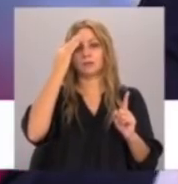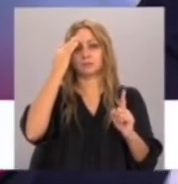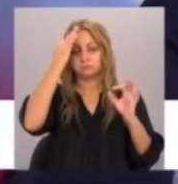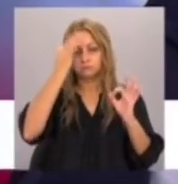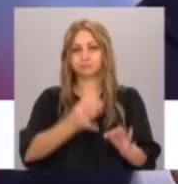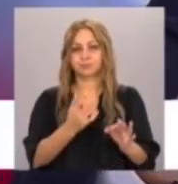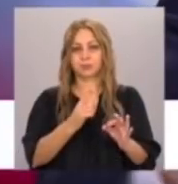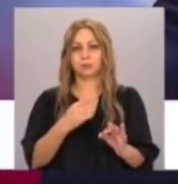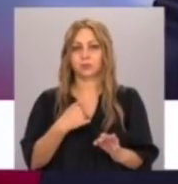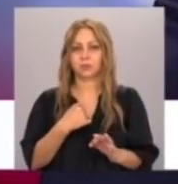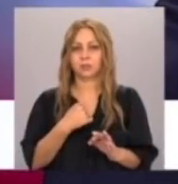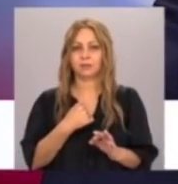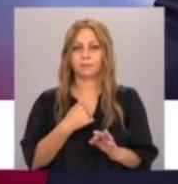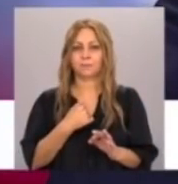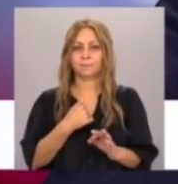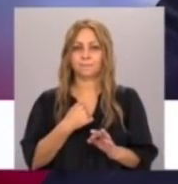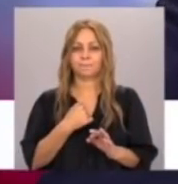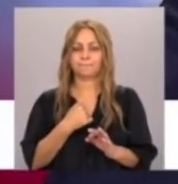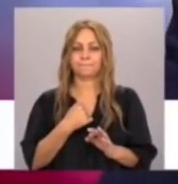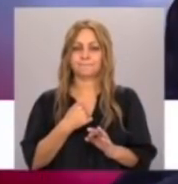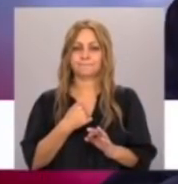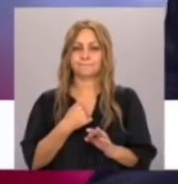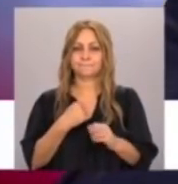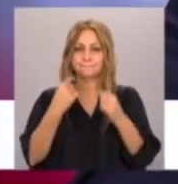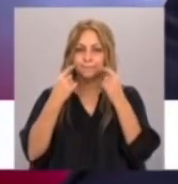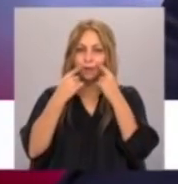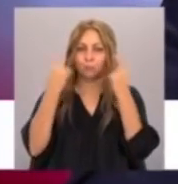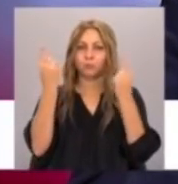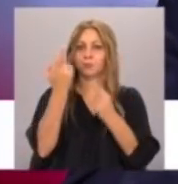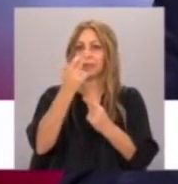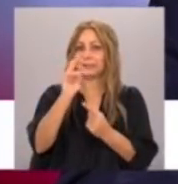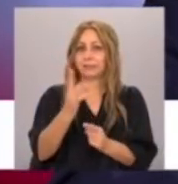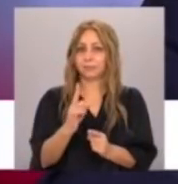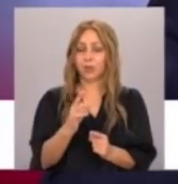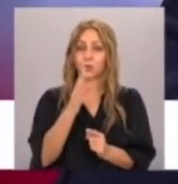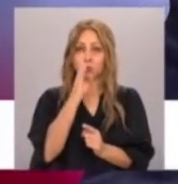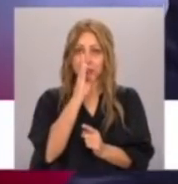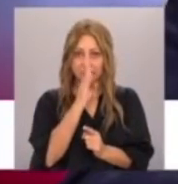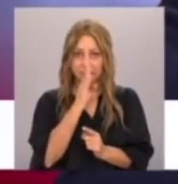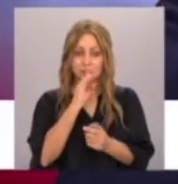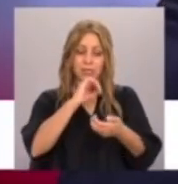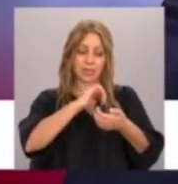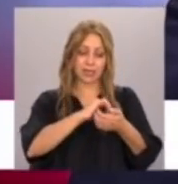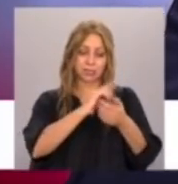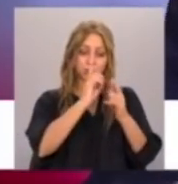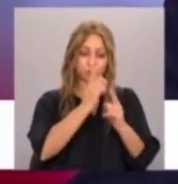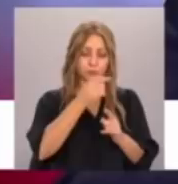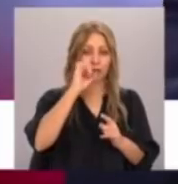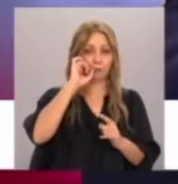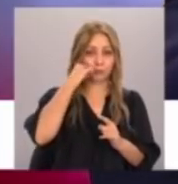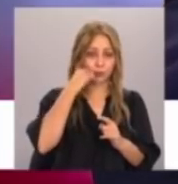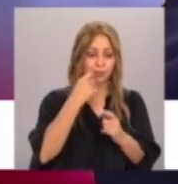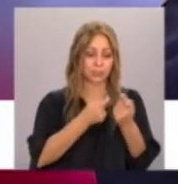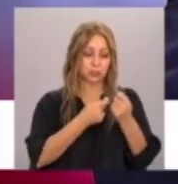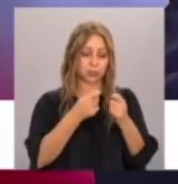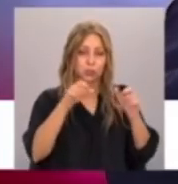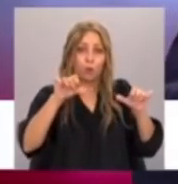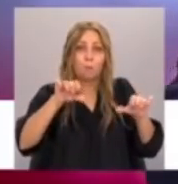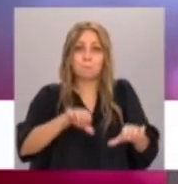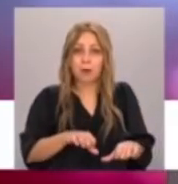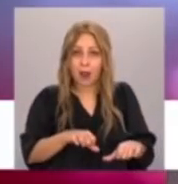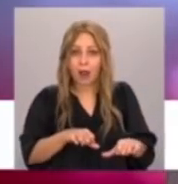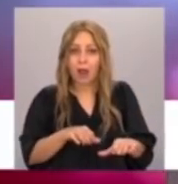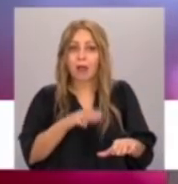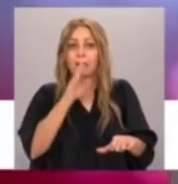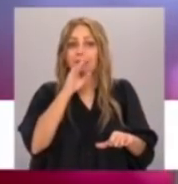entrar eu dizer que tem que ficar público aditar não se efetivamente começar a ter prejuízo começaram a ser mal gerente começar a